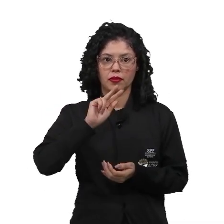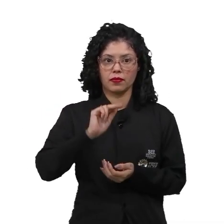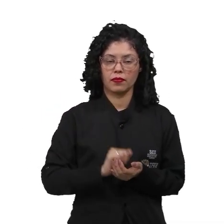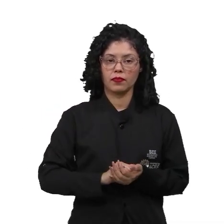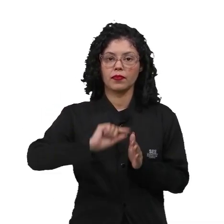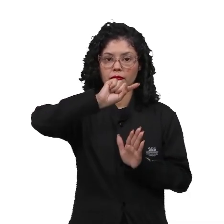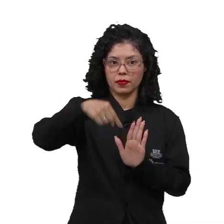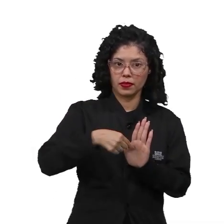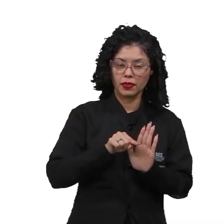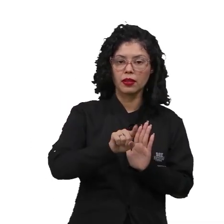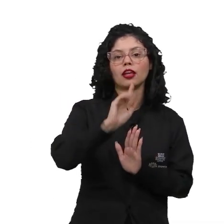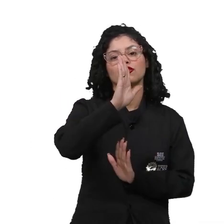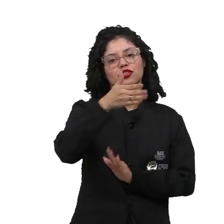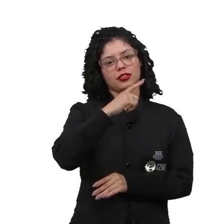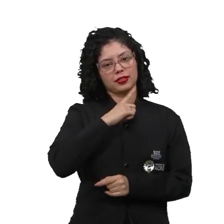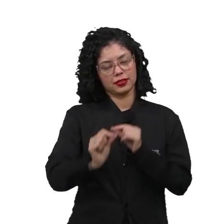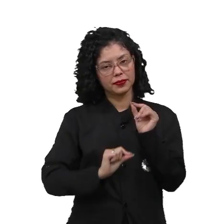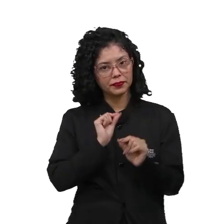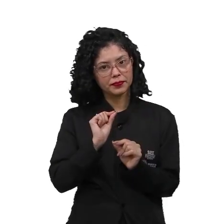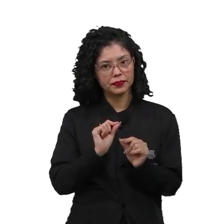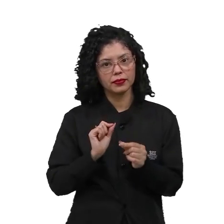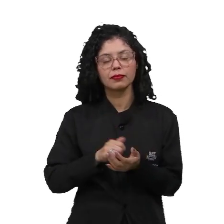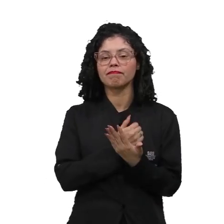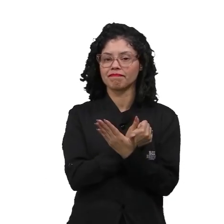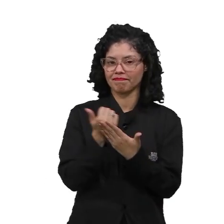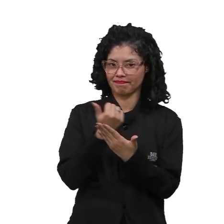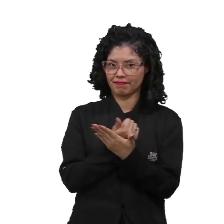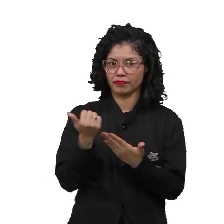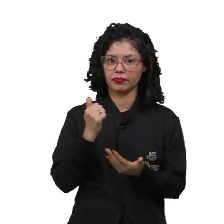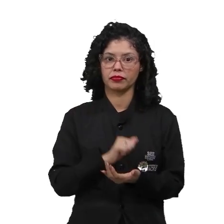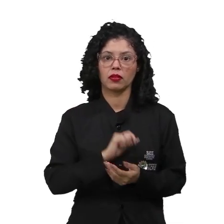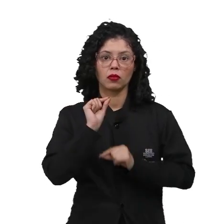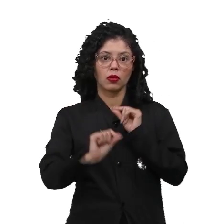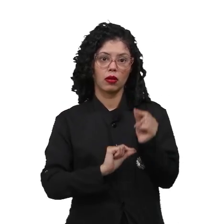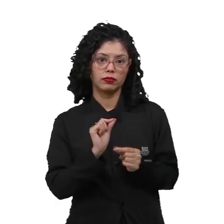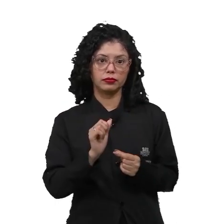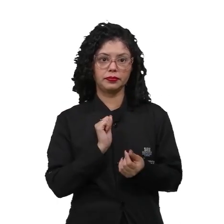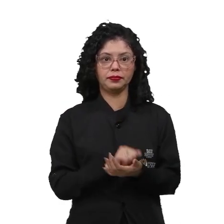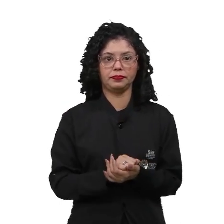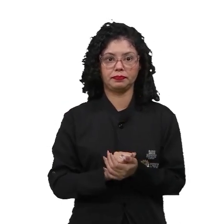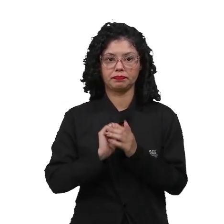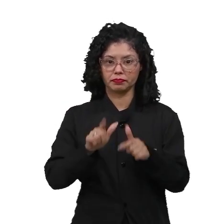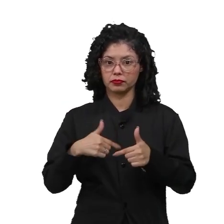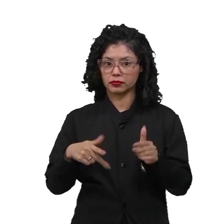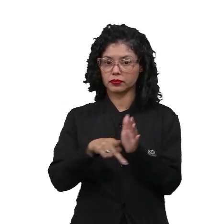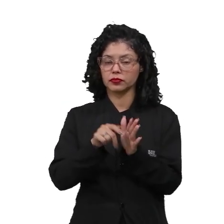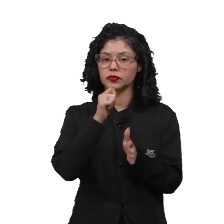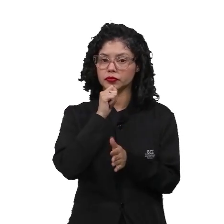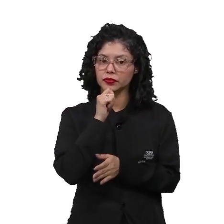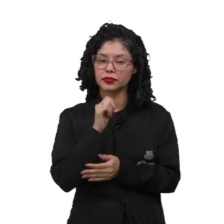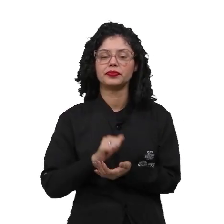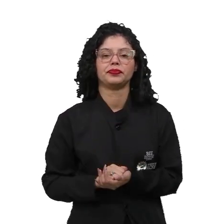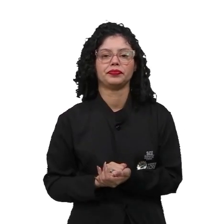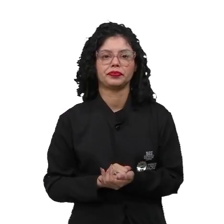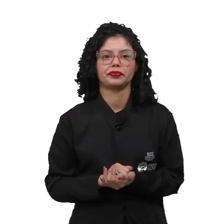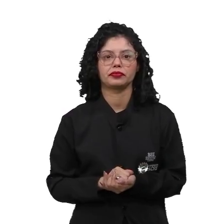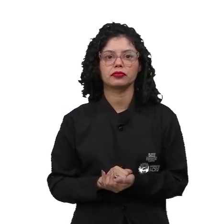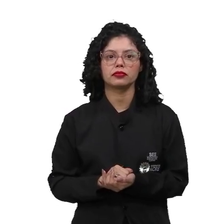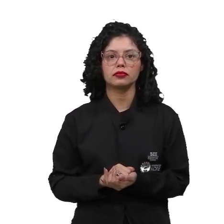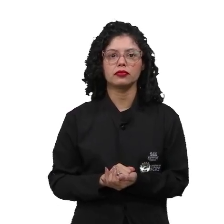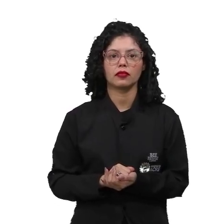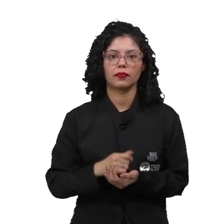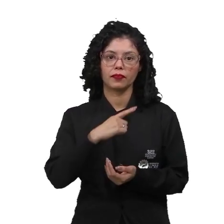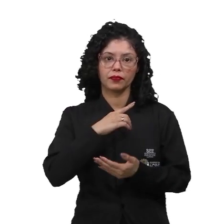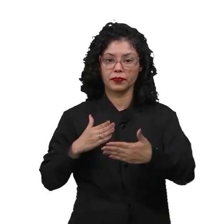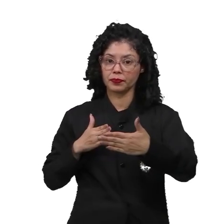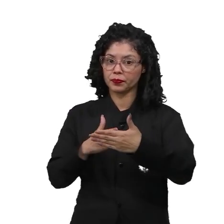imunidade inata, ela já vai o quê? Ela já vai entrar em ação. Então, quem são esses componentes, né, dessa imunidade inata? A gente